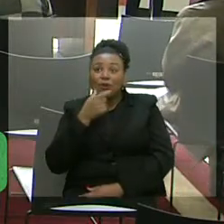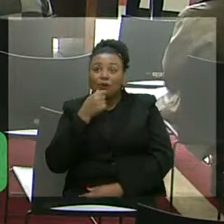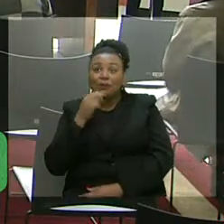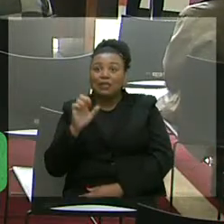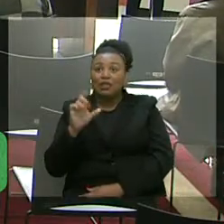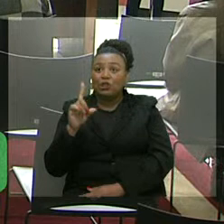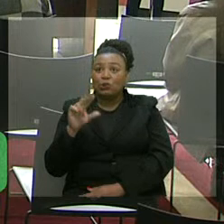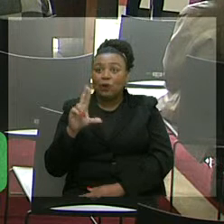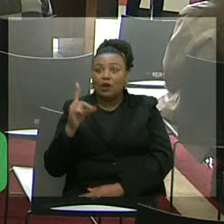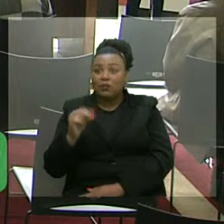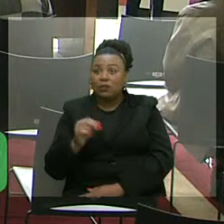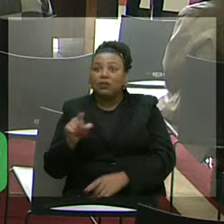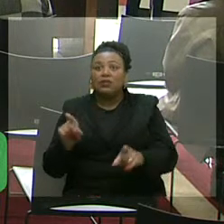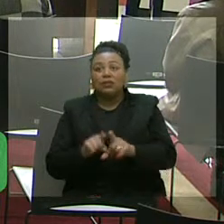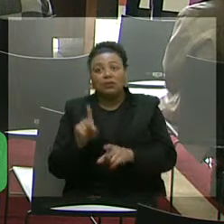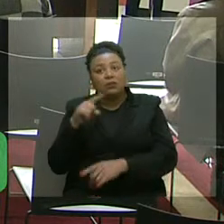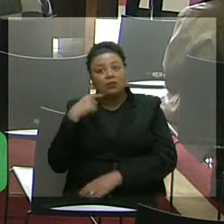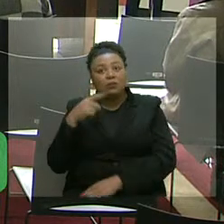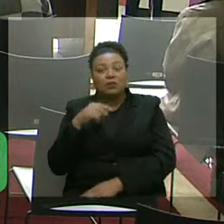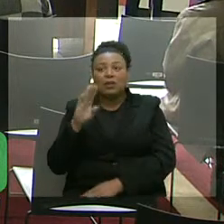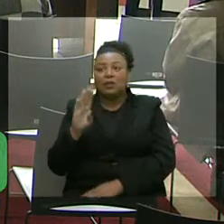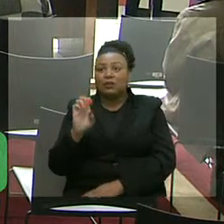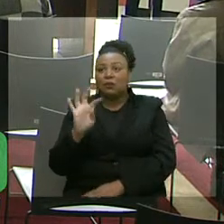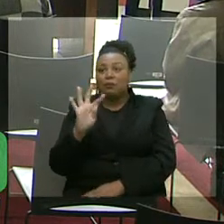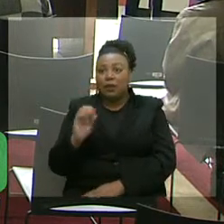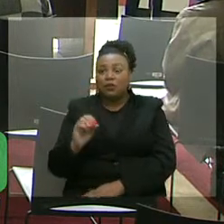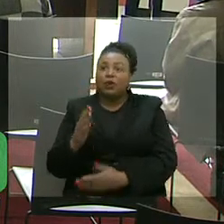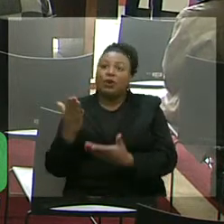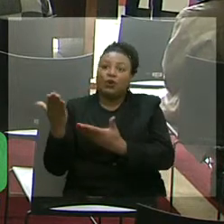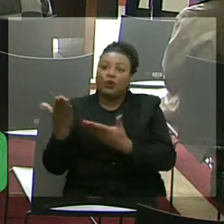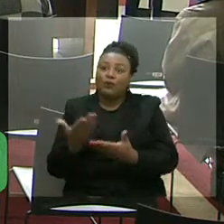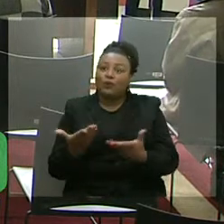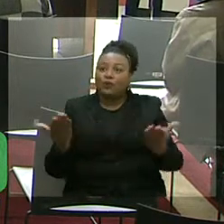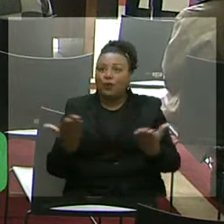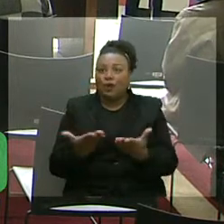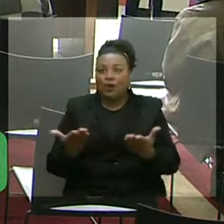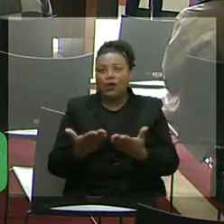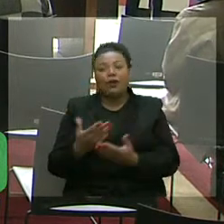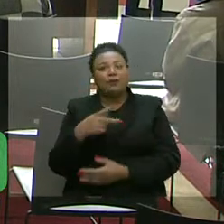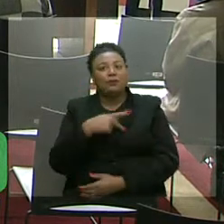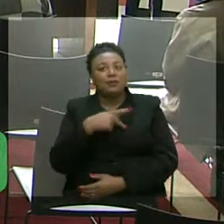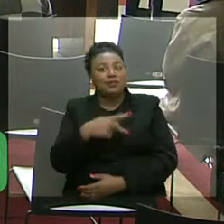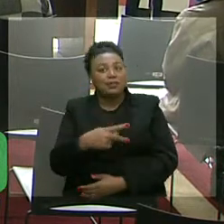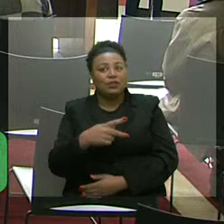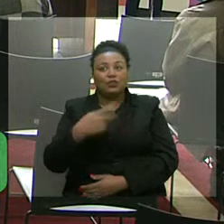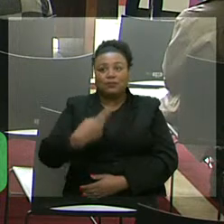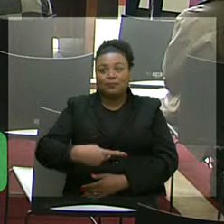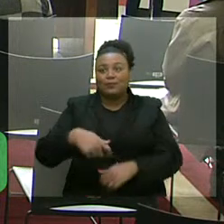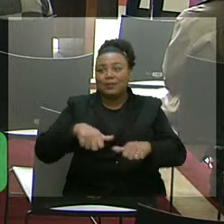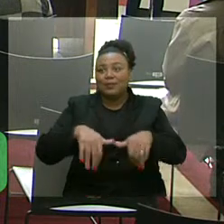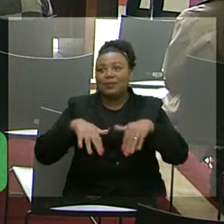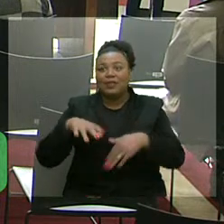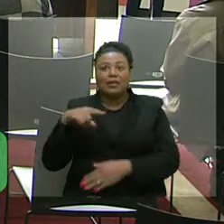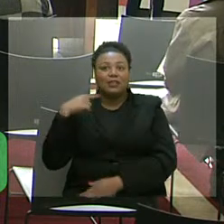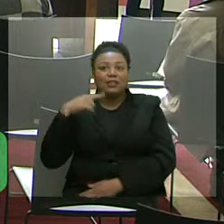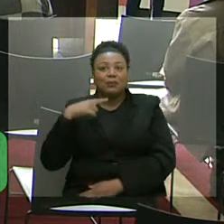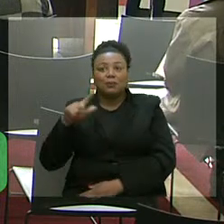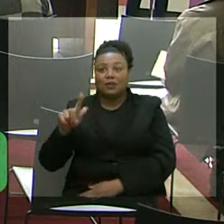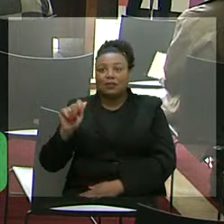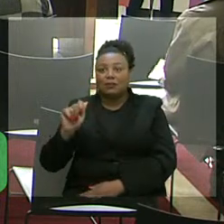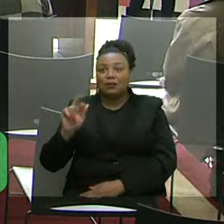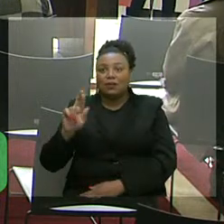e do deputado Beto Fantinel. Passo a palavra, neste momento, ao presidente da Assembleia Legislativa, deputado